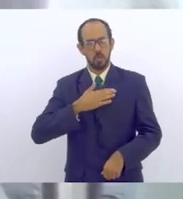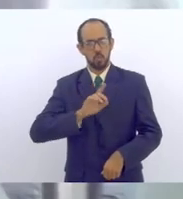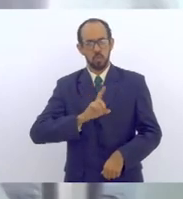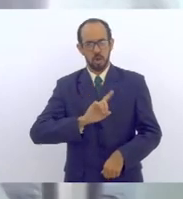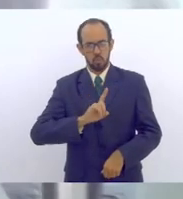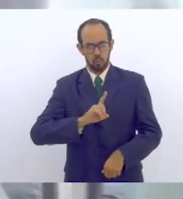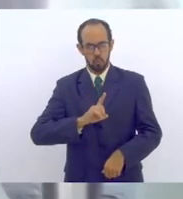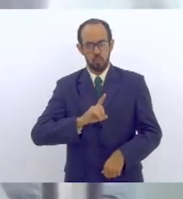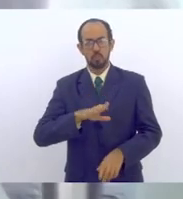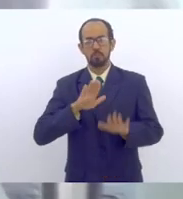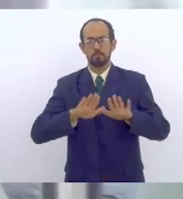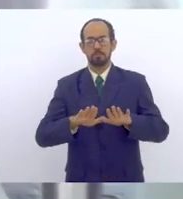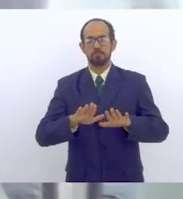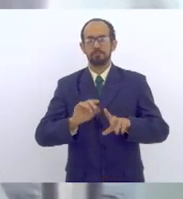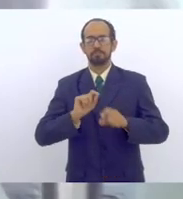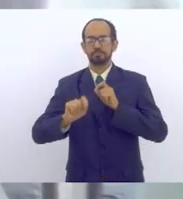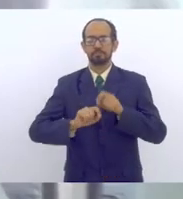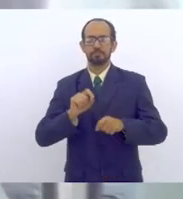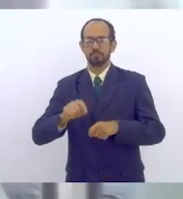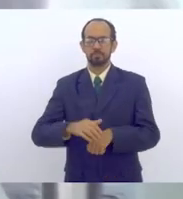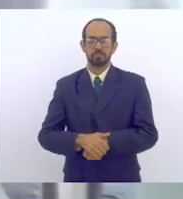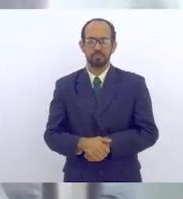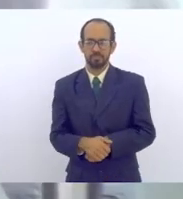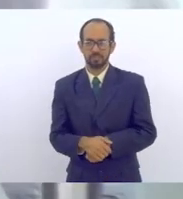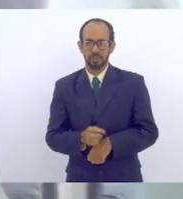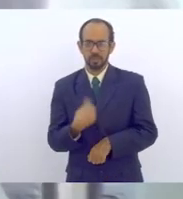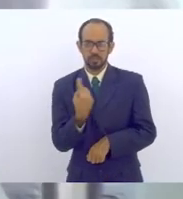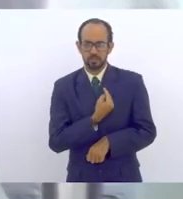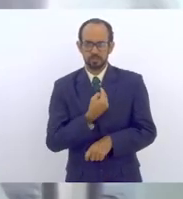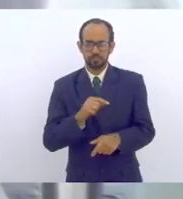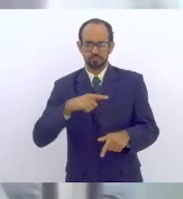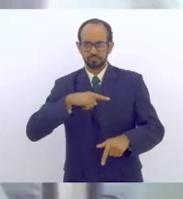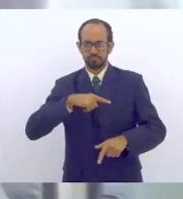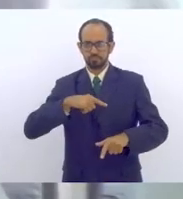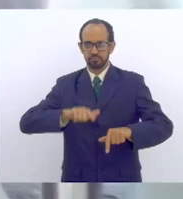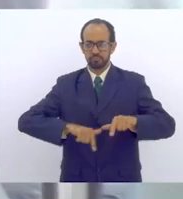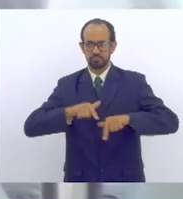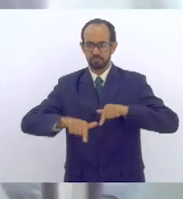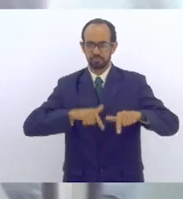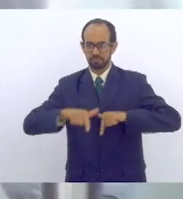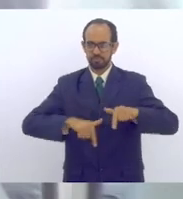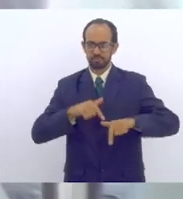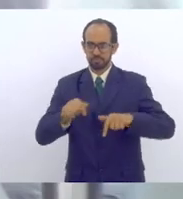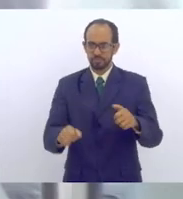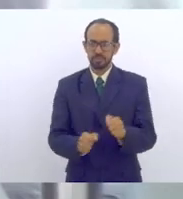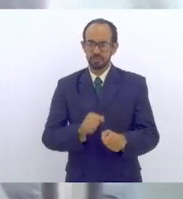ele nós estamos aí nessa nessa